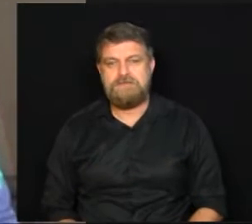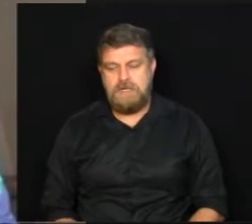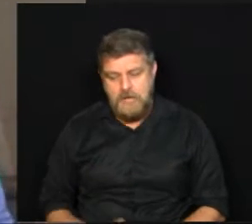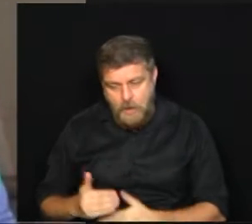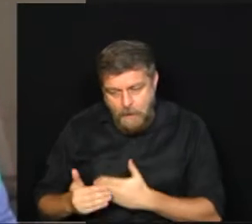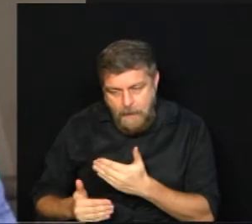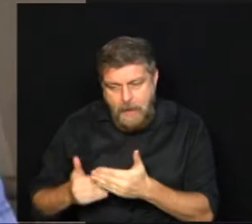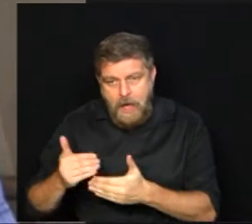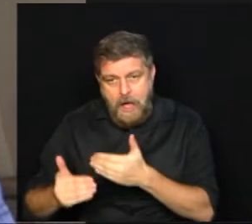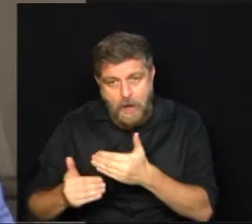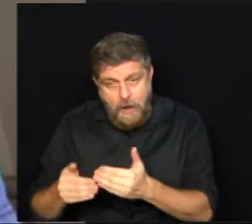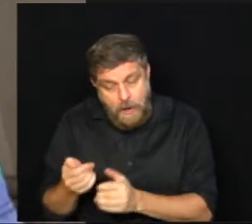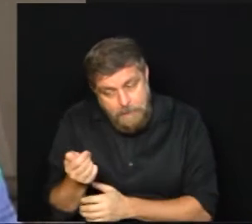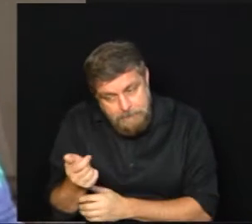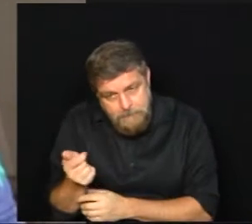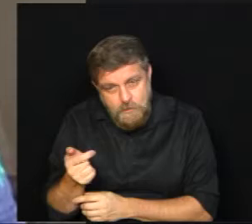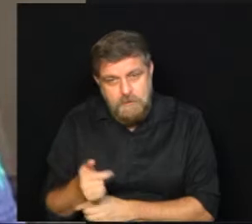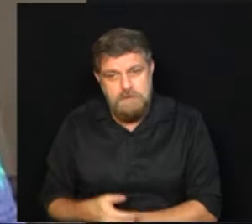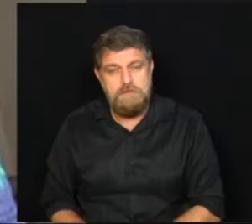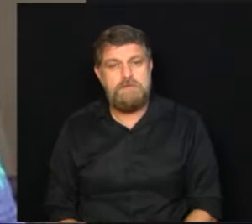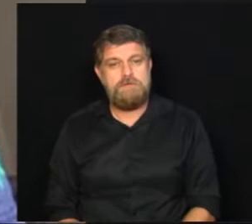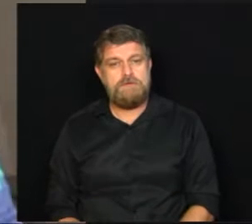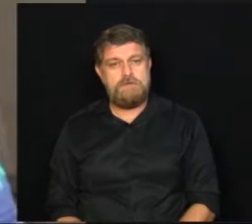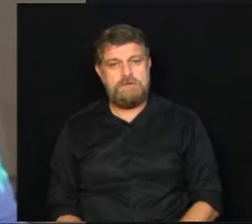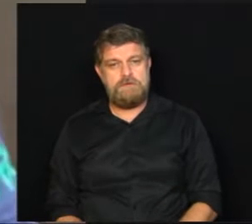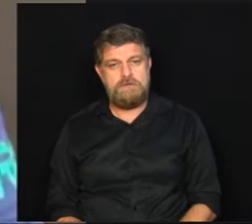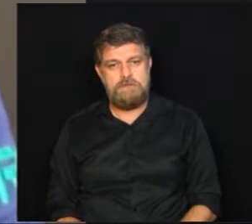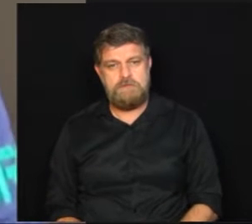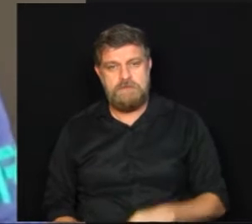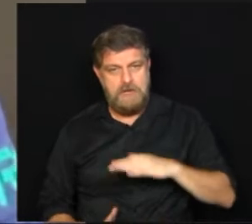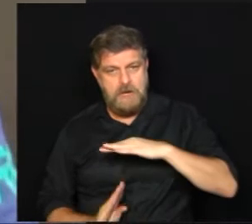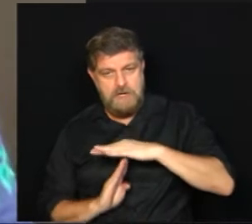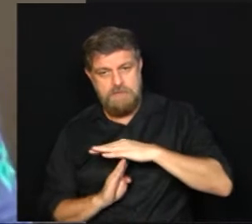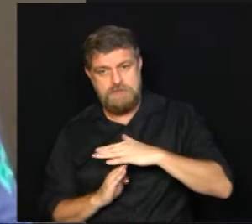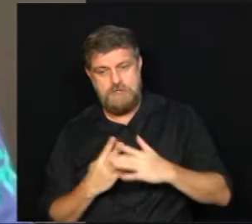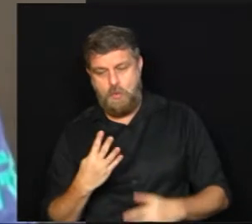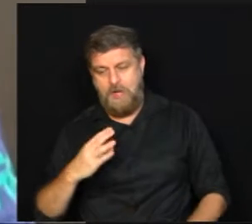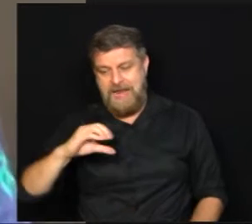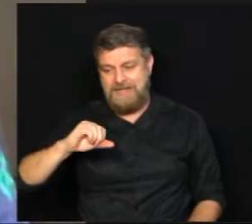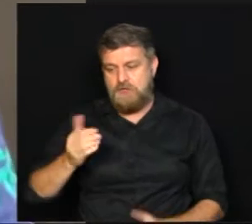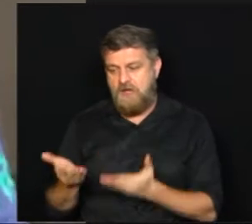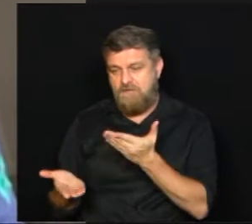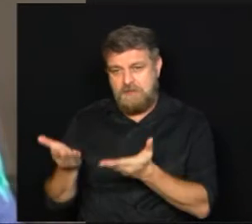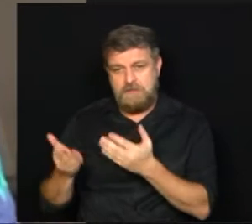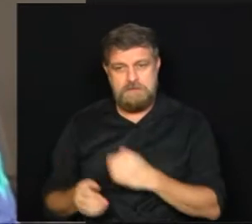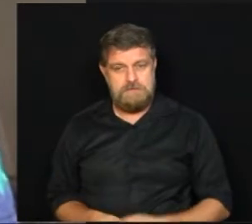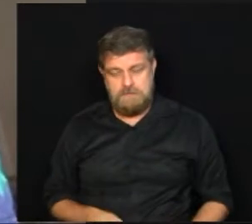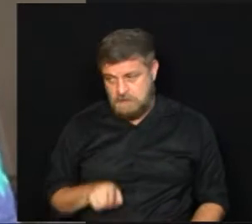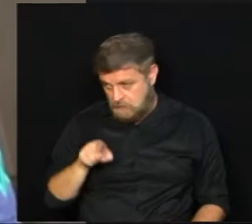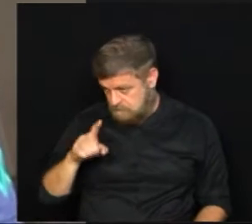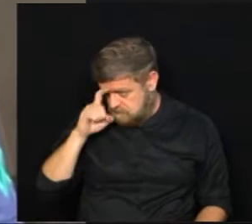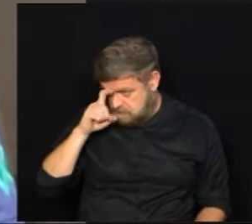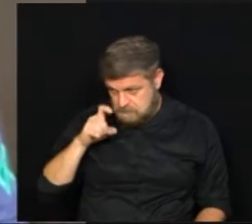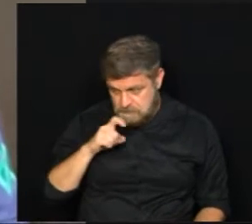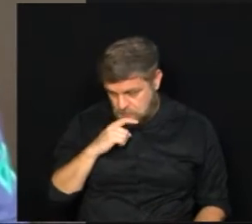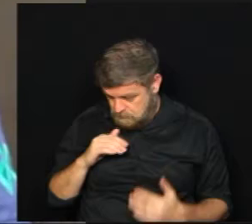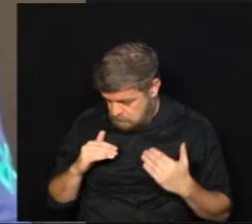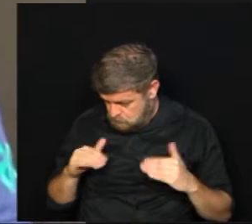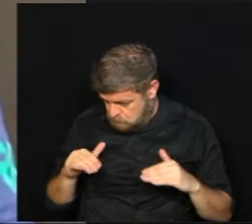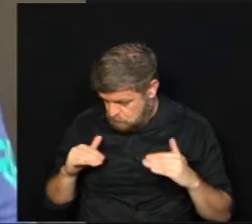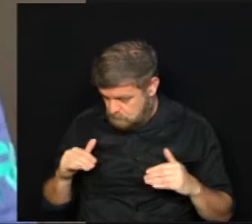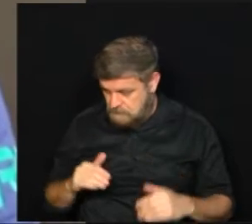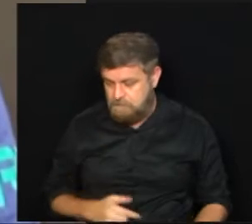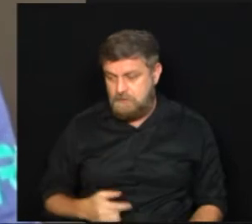devagarzinho também, para não sentir muito, e para chegar melhor. E isso para você é tranquilo, você tem